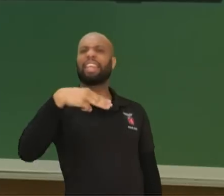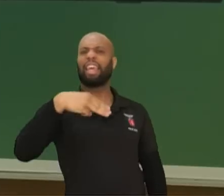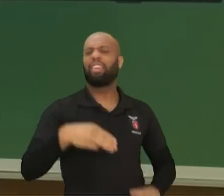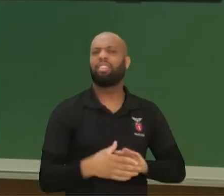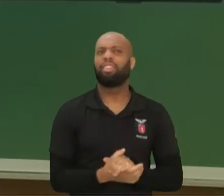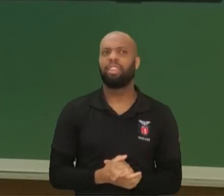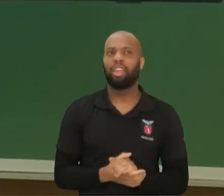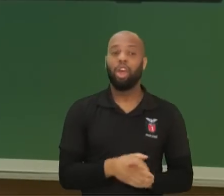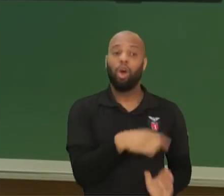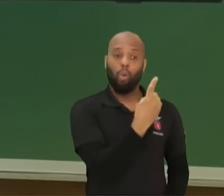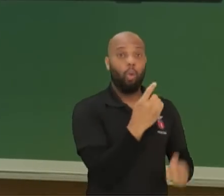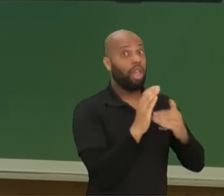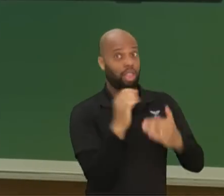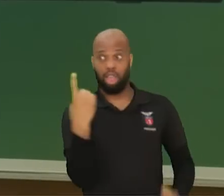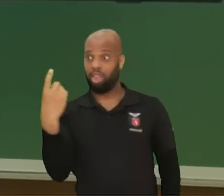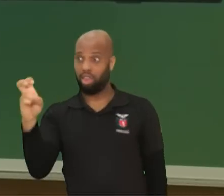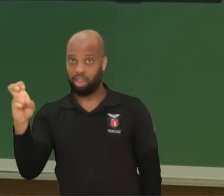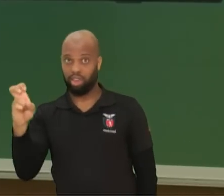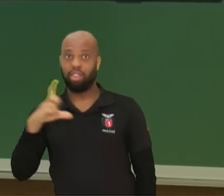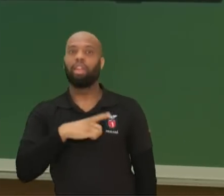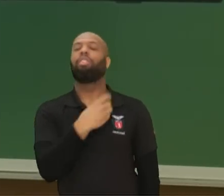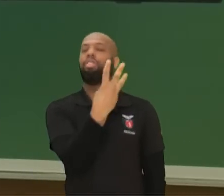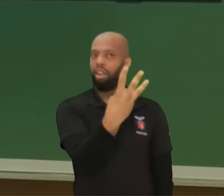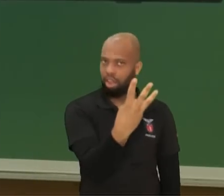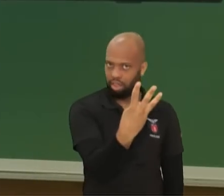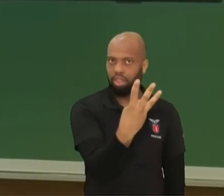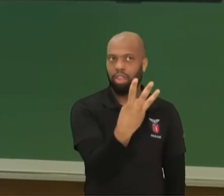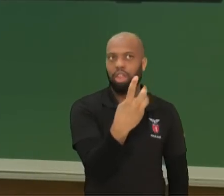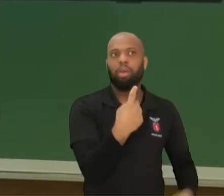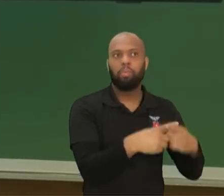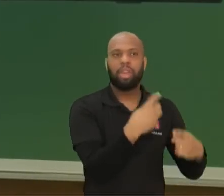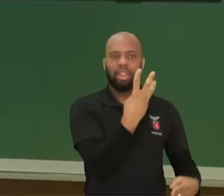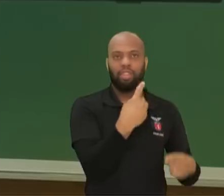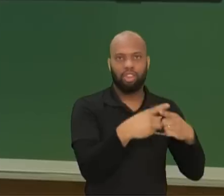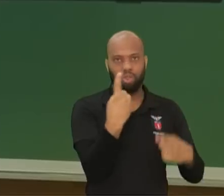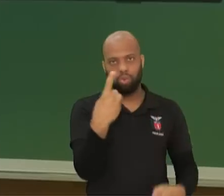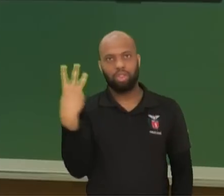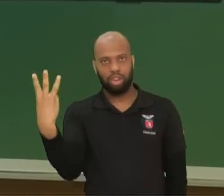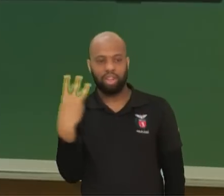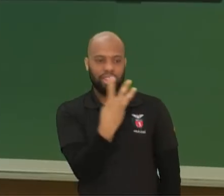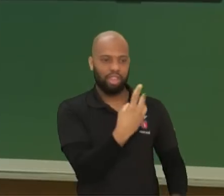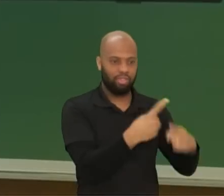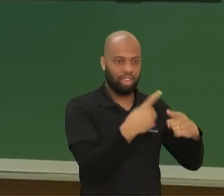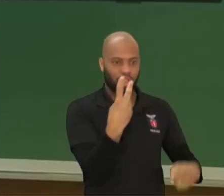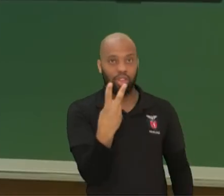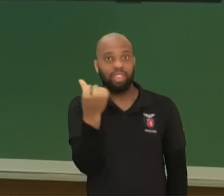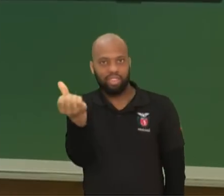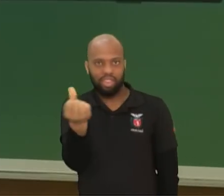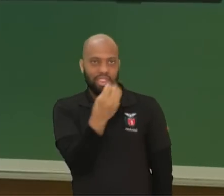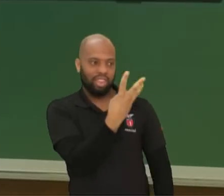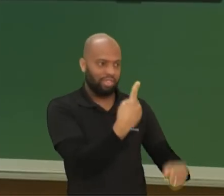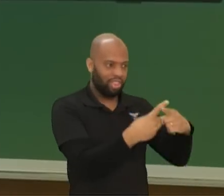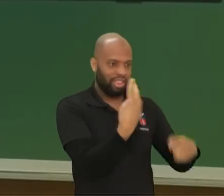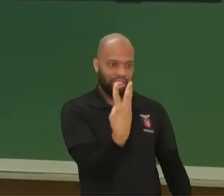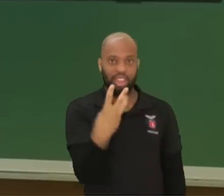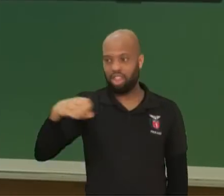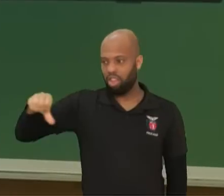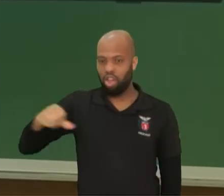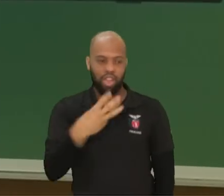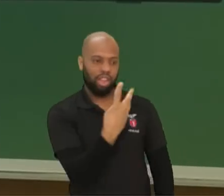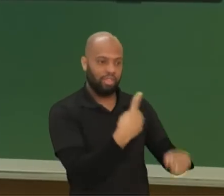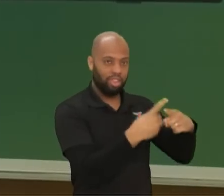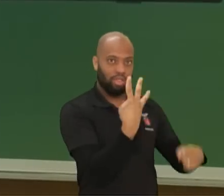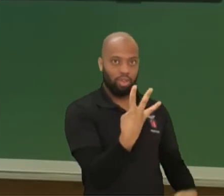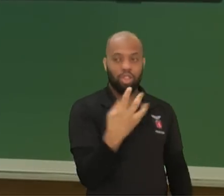múltiplos de 3 lá de 1 a 15? Eu tenho 3, porque lá, 3 vezes 1, 3. 3 vezes 2, 6. 3 vezes 3, 9. 3